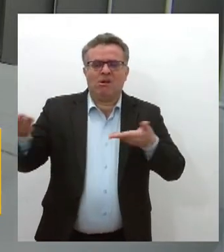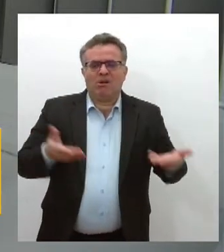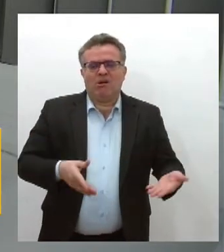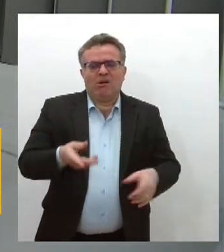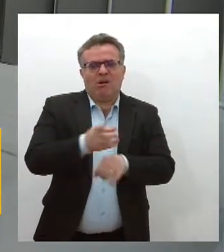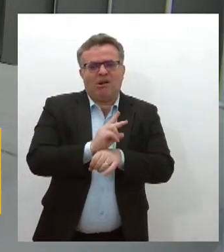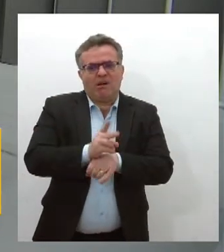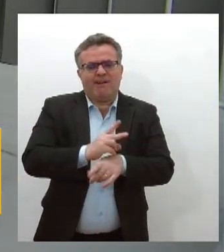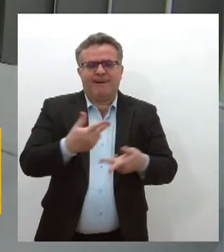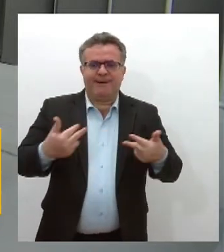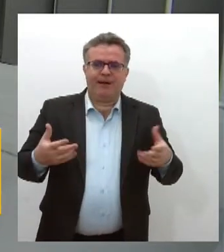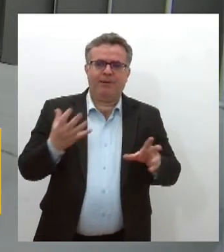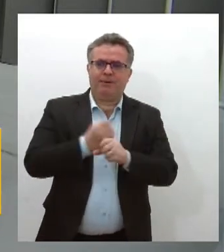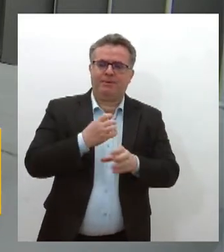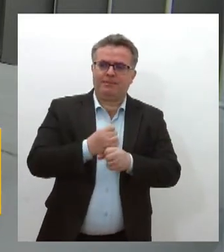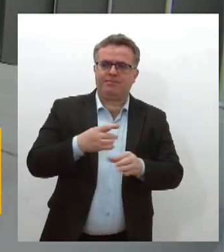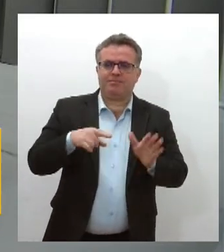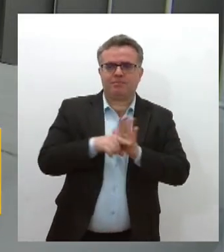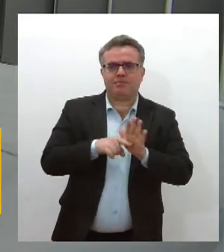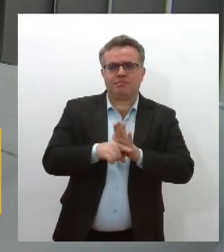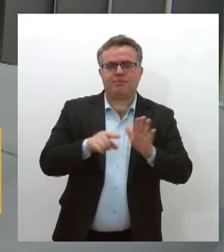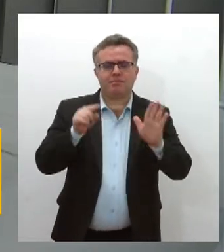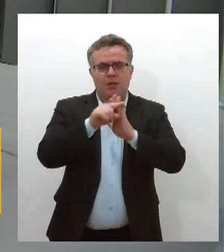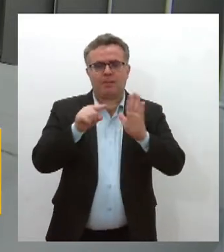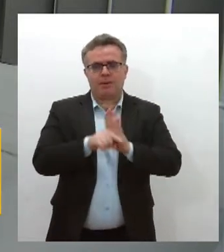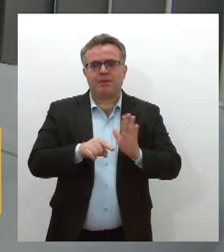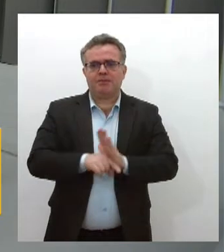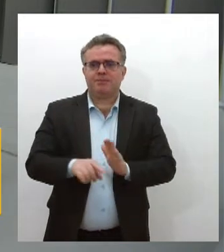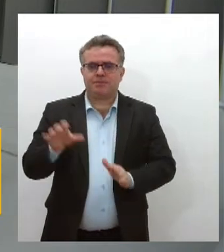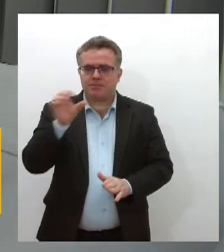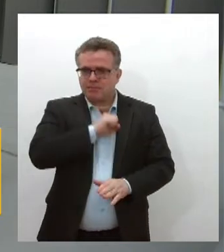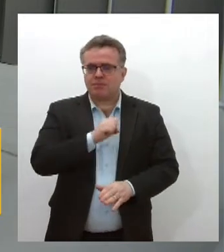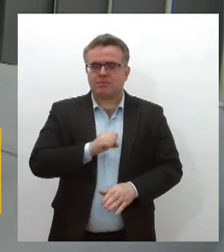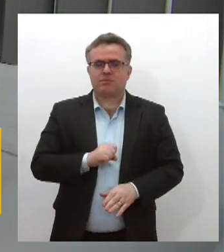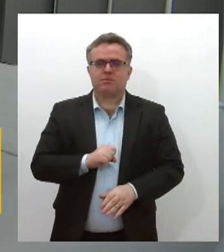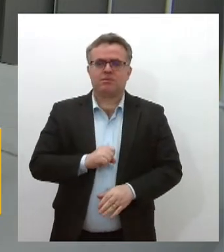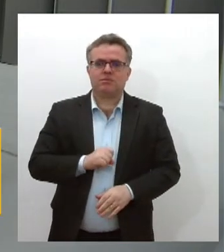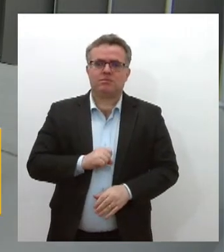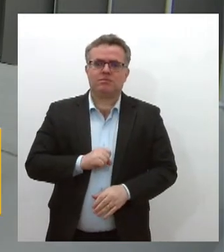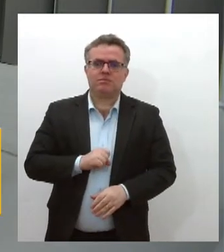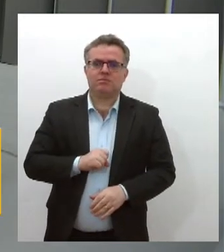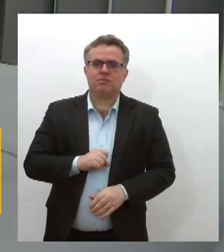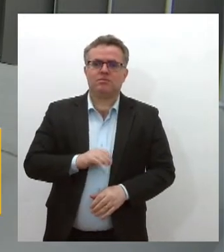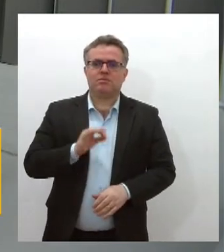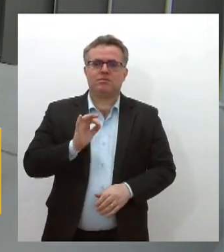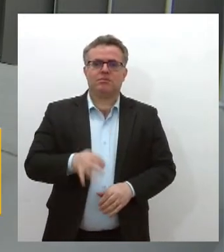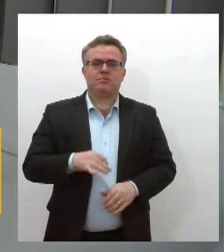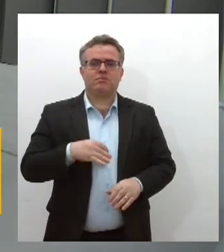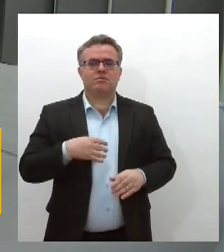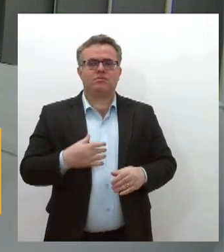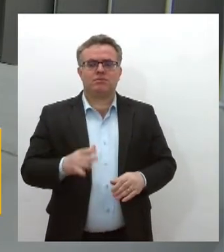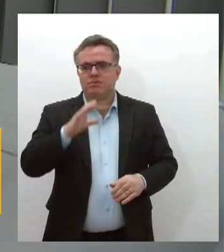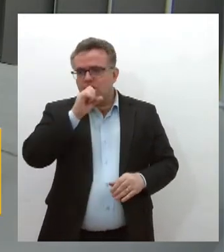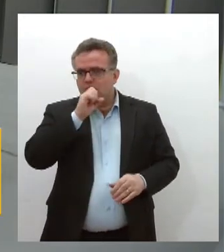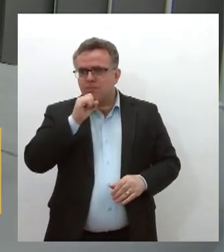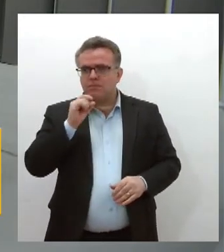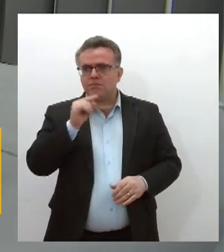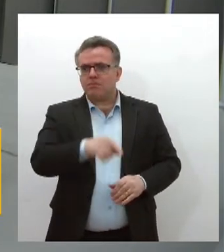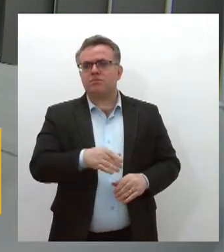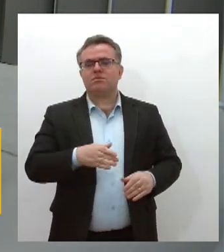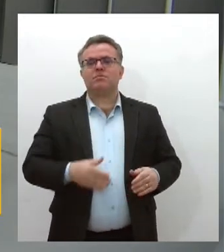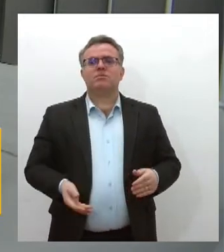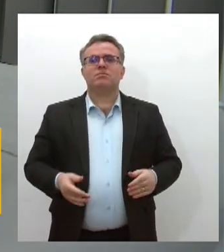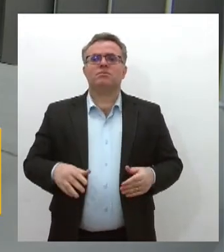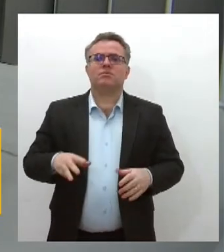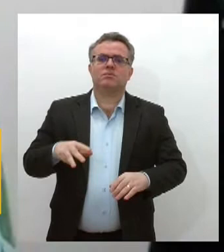a responder esse questionário que é bastante rápido mesmo. A gente vai sábado, a gente vai estar na orla